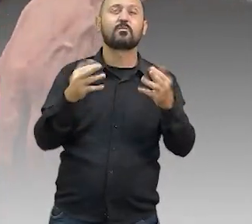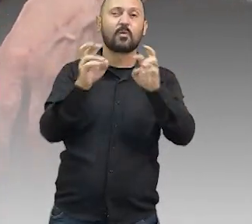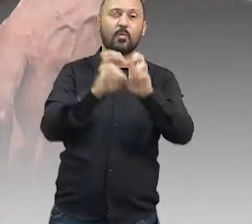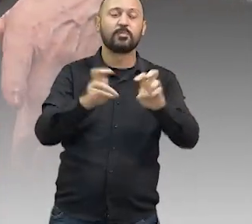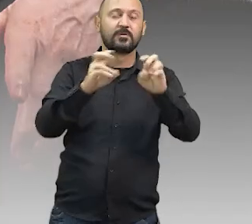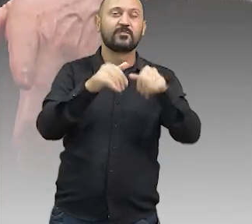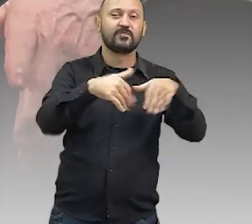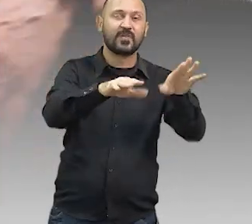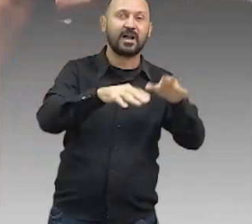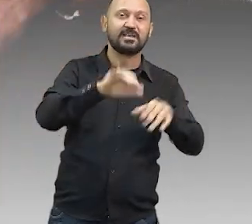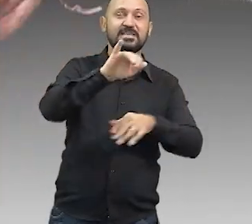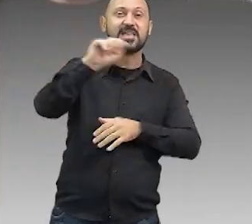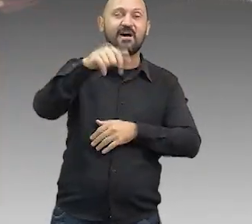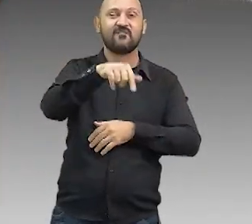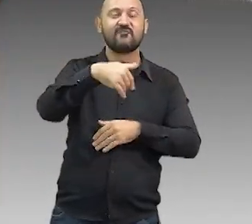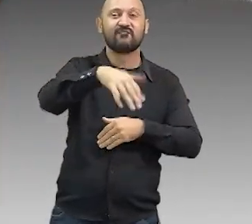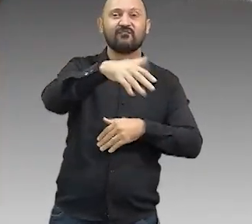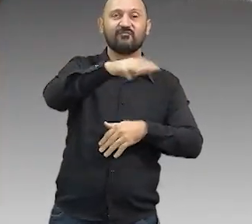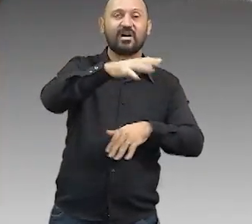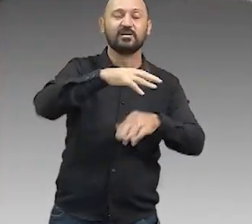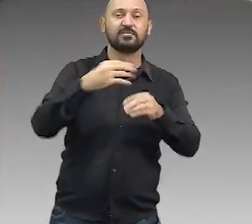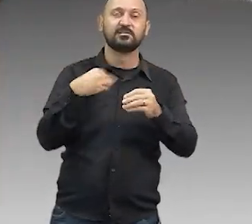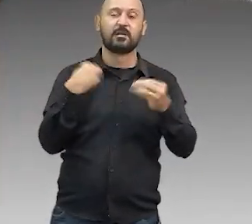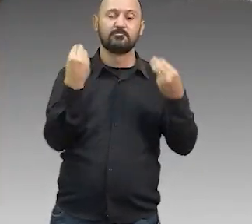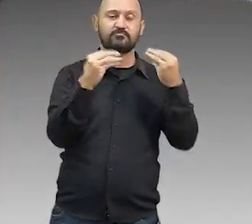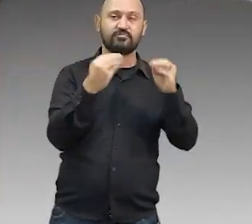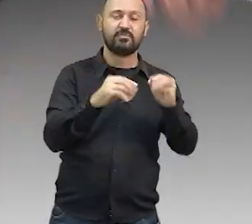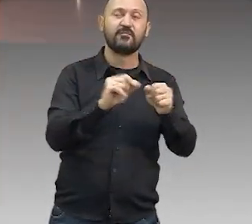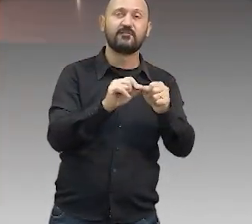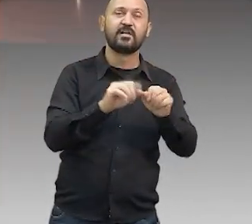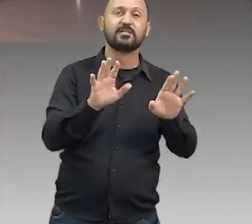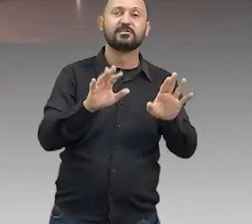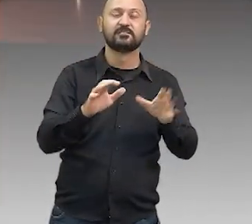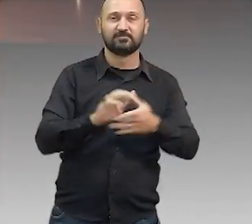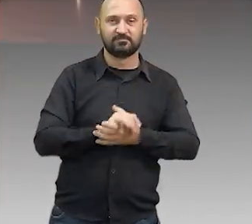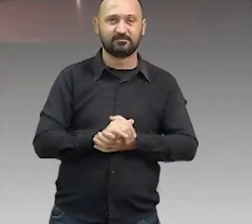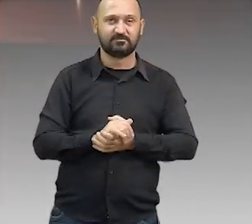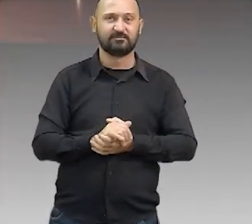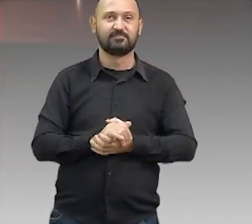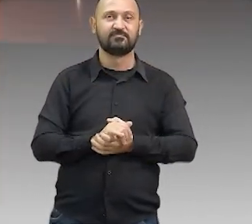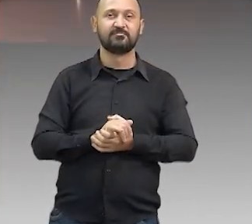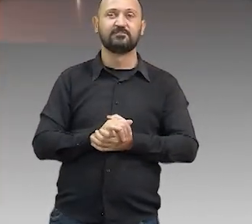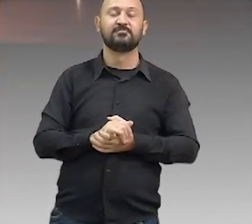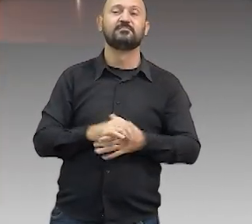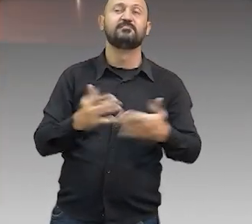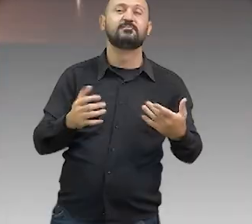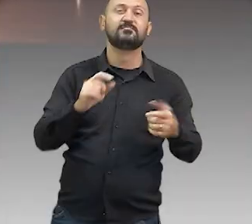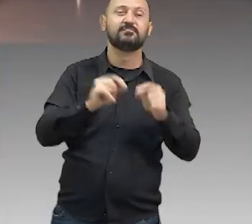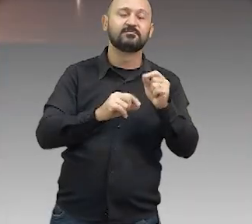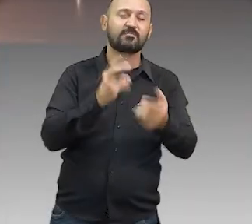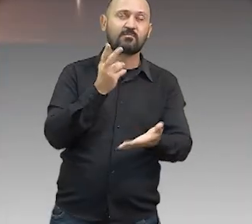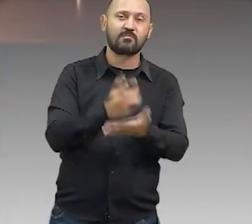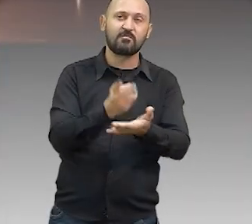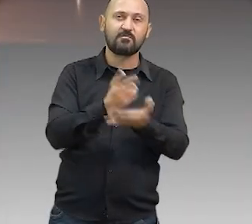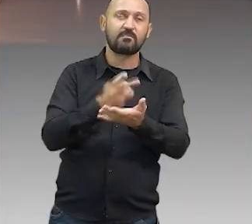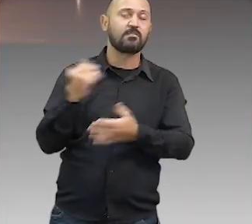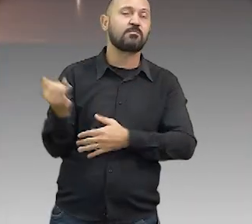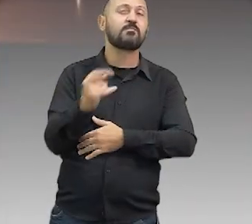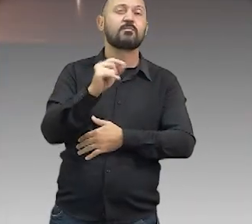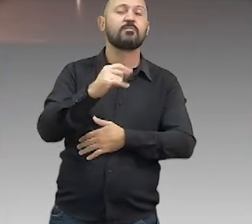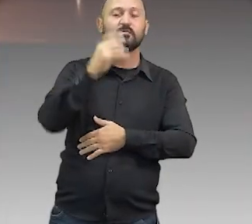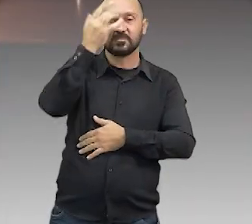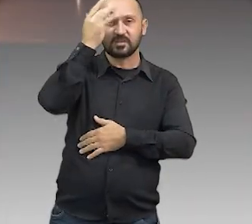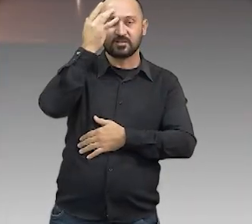a inteligência artificial, você passa uns dados lá, ele faz para você não precisa nem ter. Então, é cada vez mais importante, eu acho que